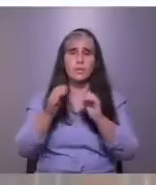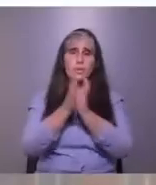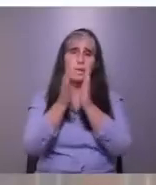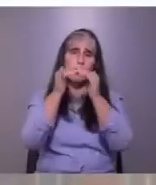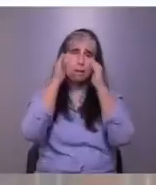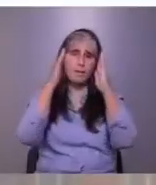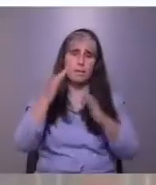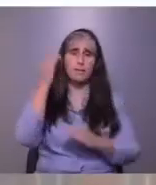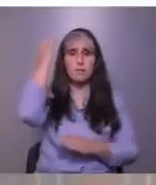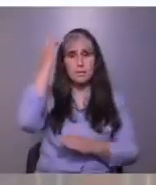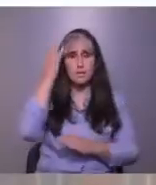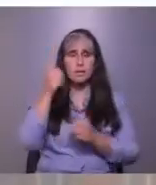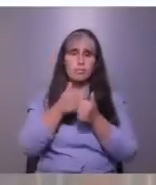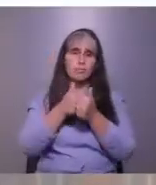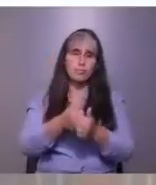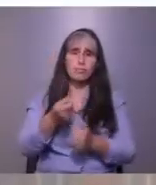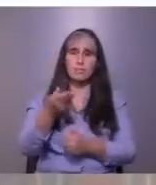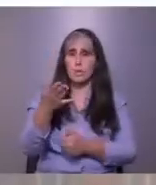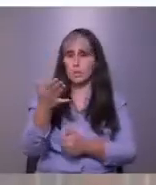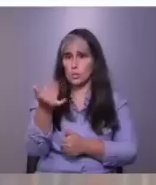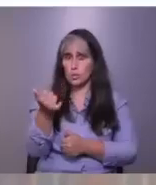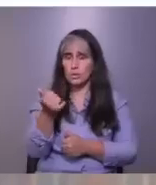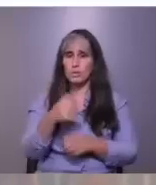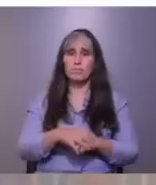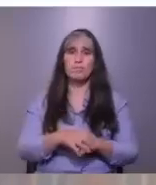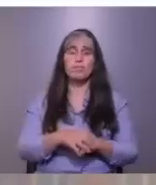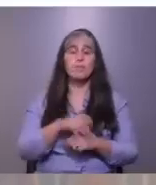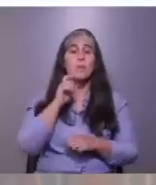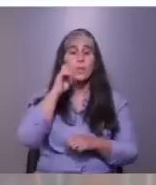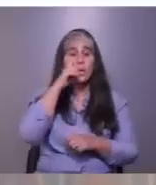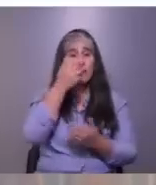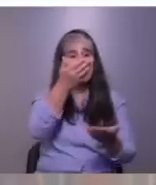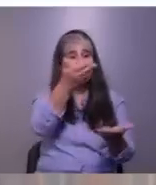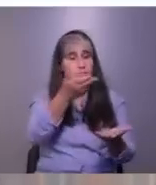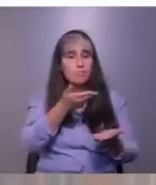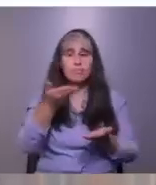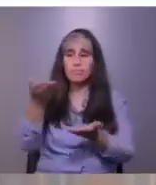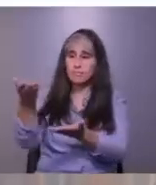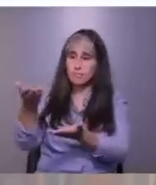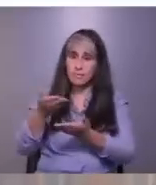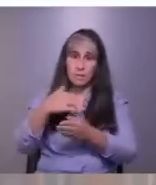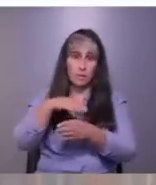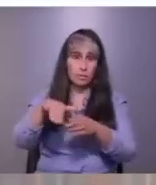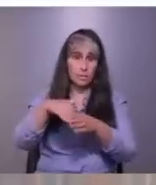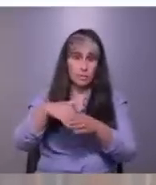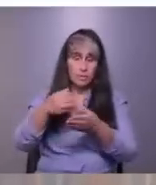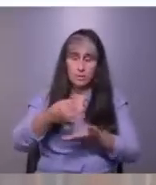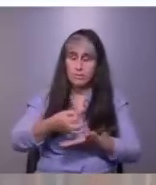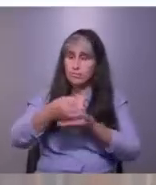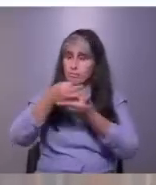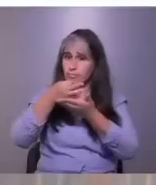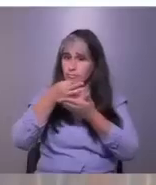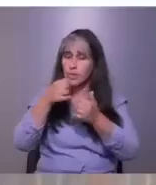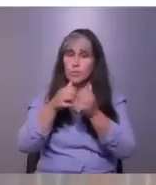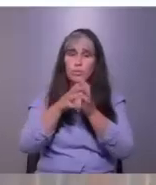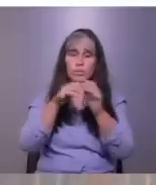Católica e apostólica, pelos que ela convida para a ceia do Senhor e pelos ministros da palavra